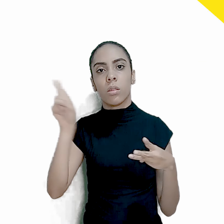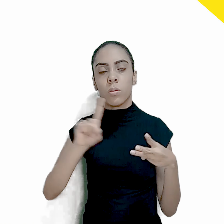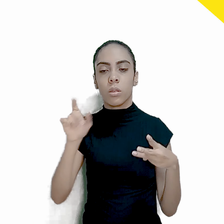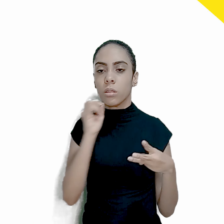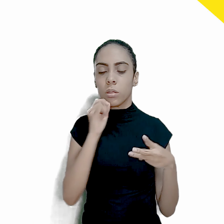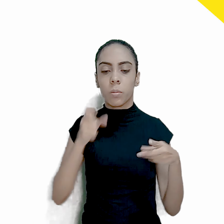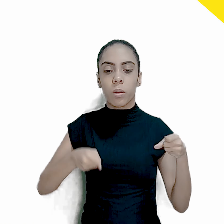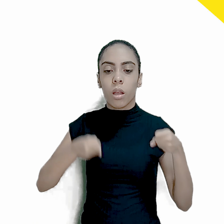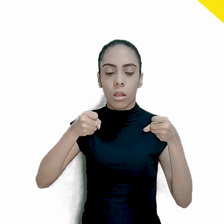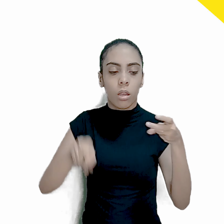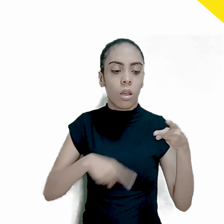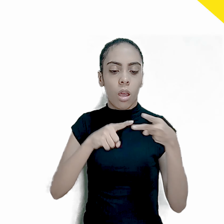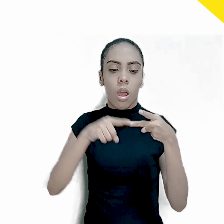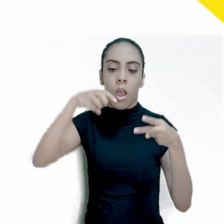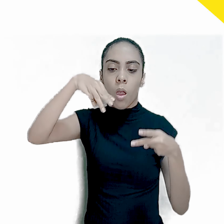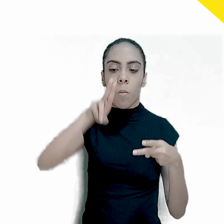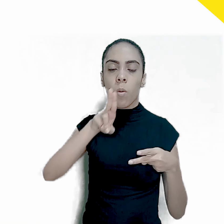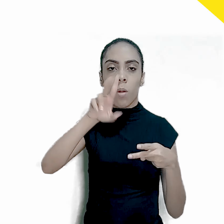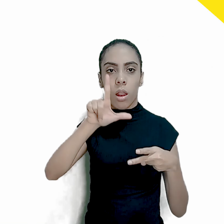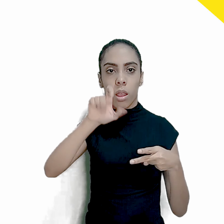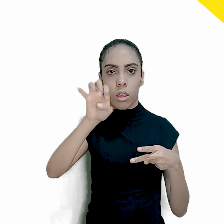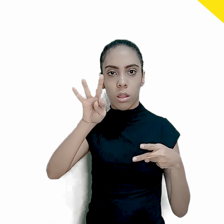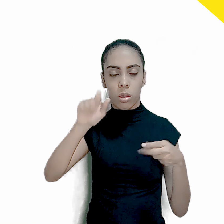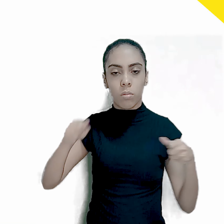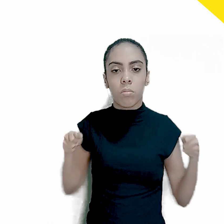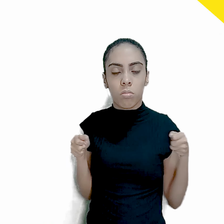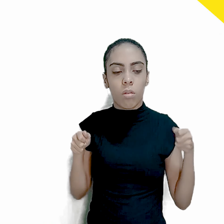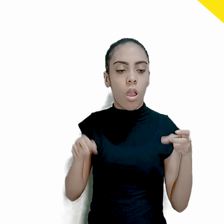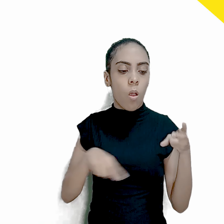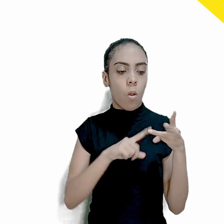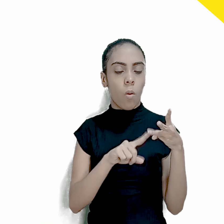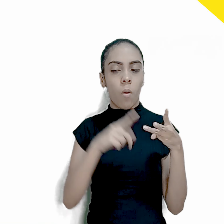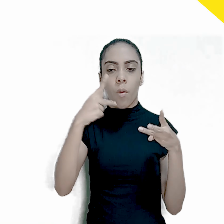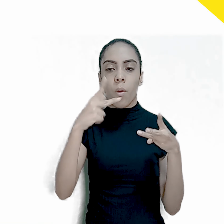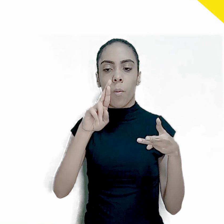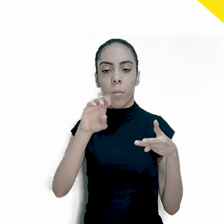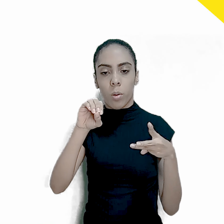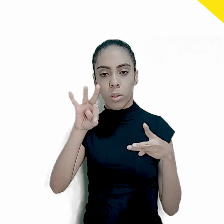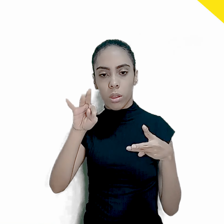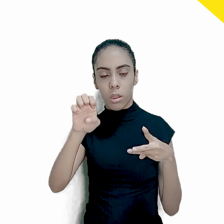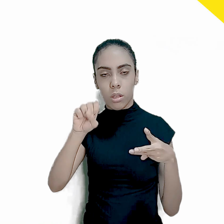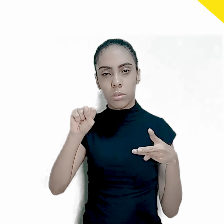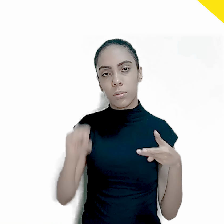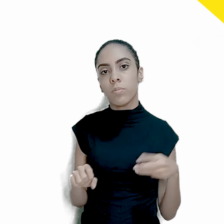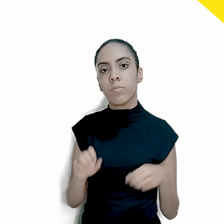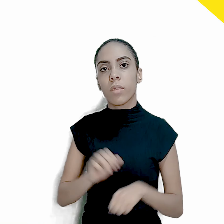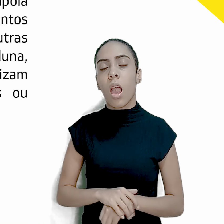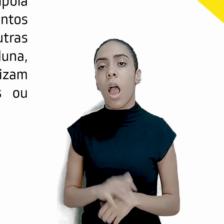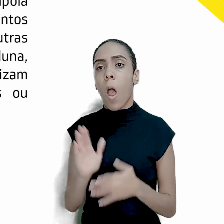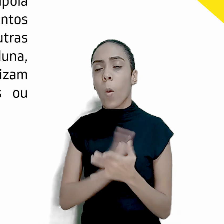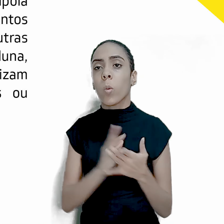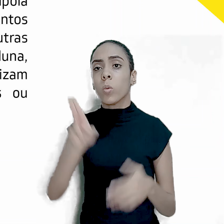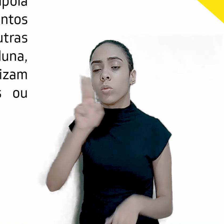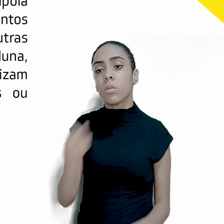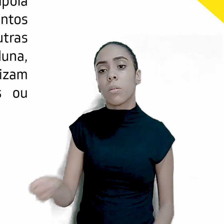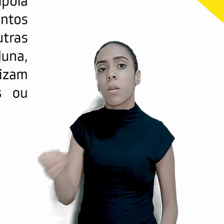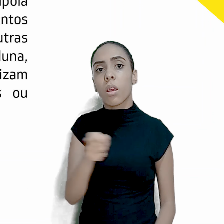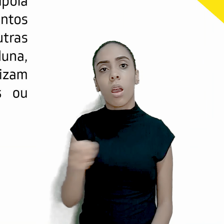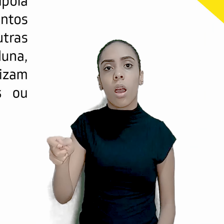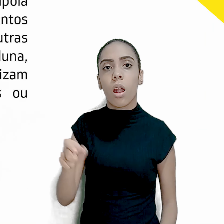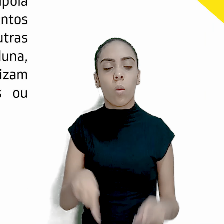Cadeira de rodas, muletas ou próteses Há pessoas com deficiência física que utilizam bengalas